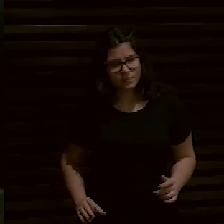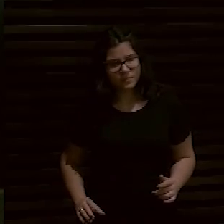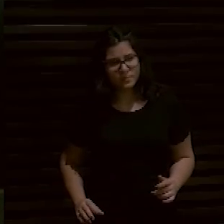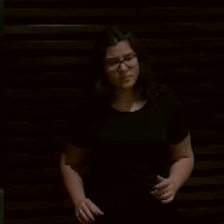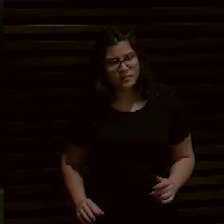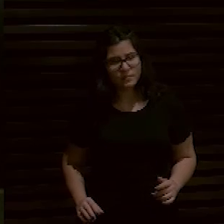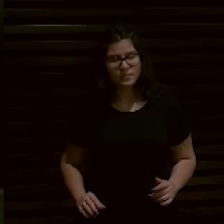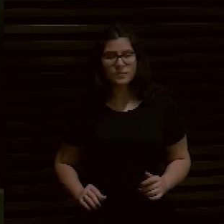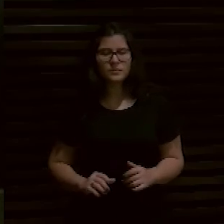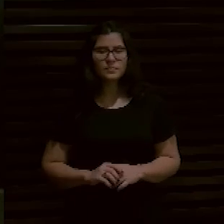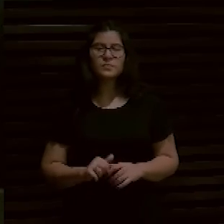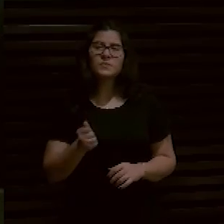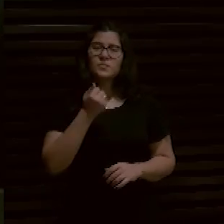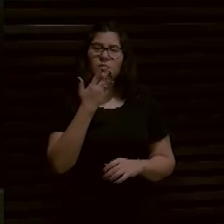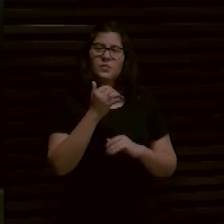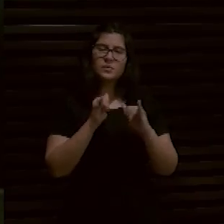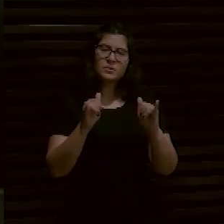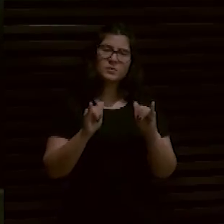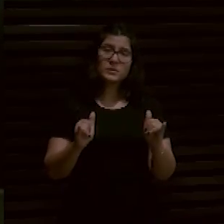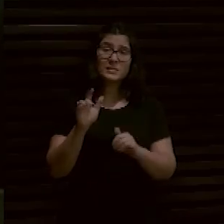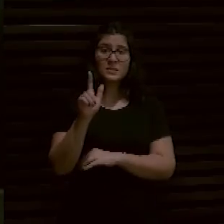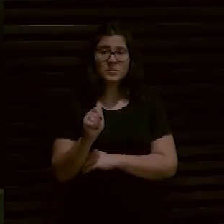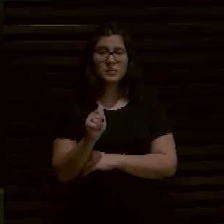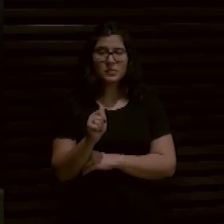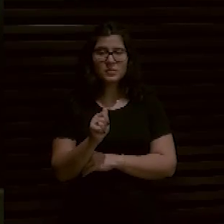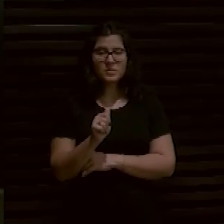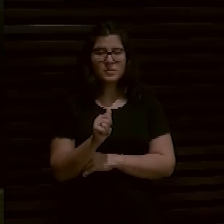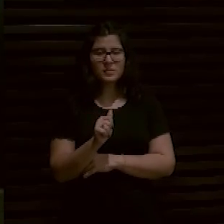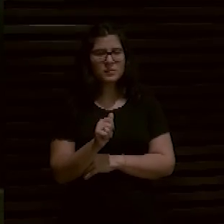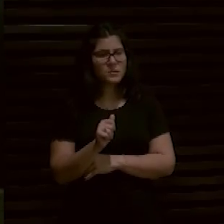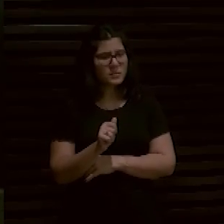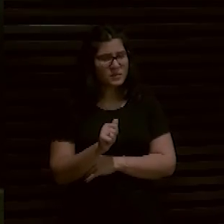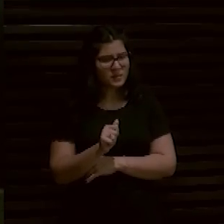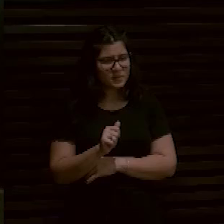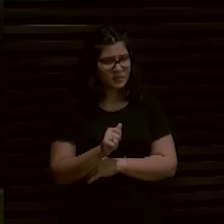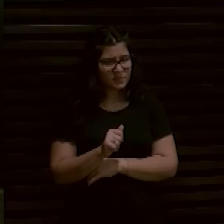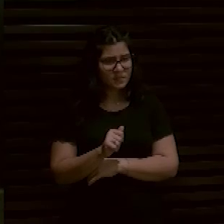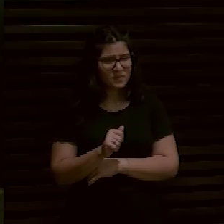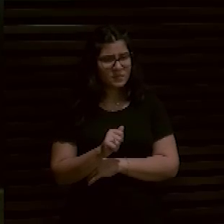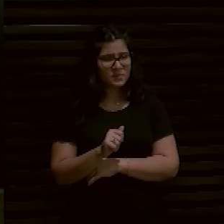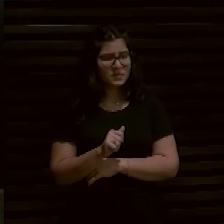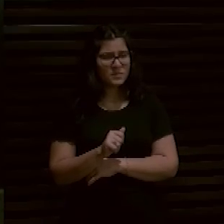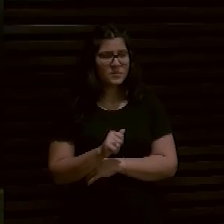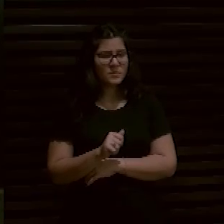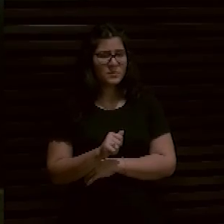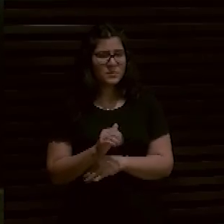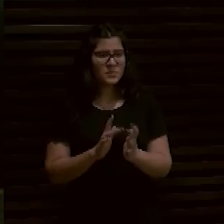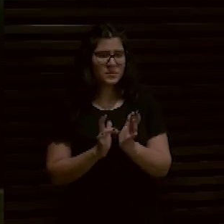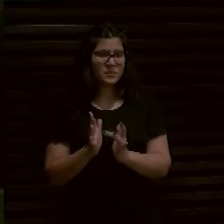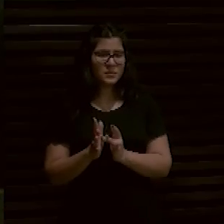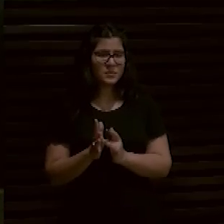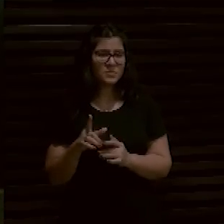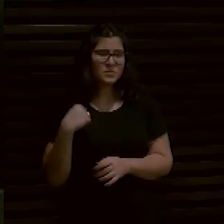Assim, a boa notícia é: o renovo justo nos alcançou e nos incluiu na cruz e